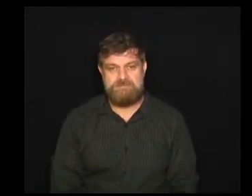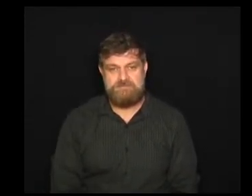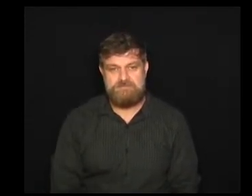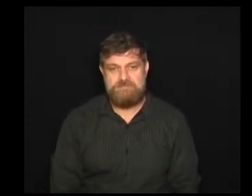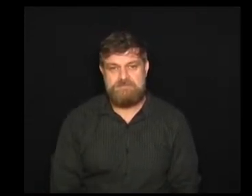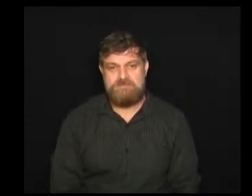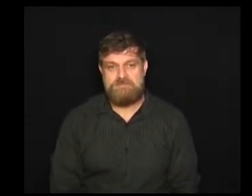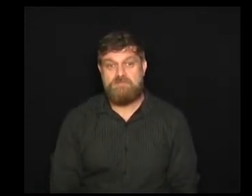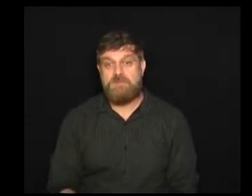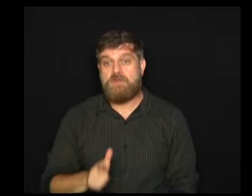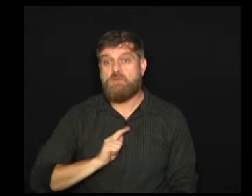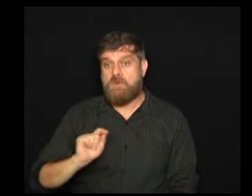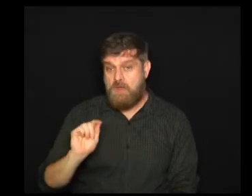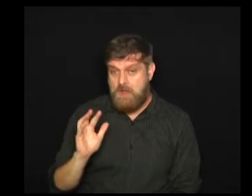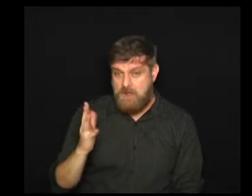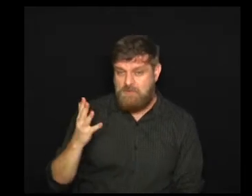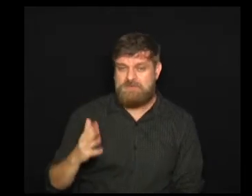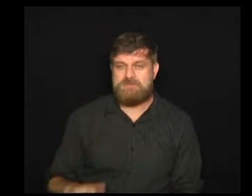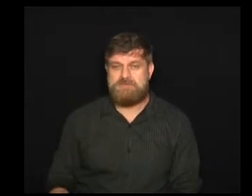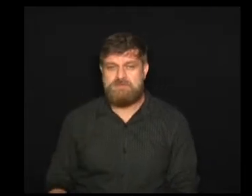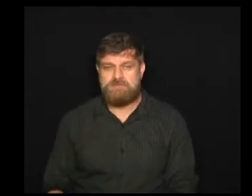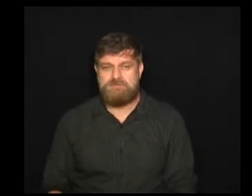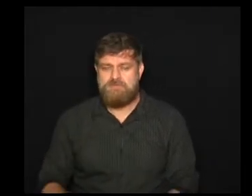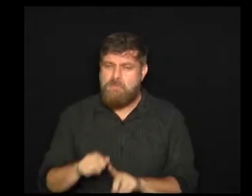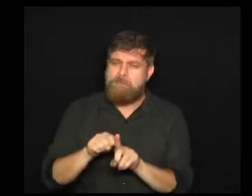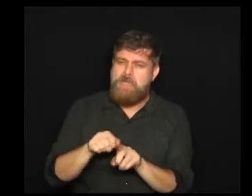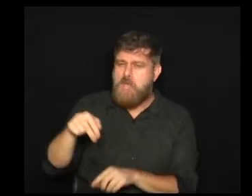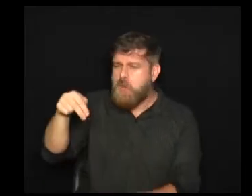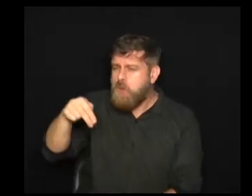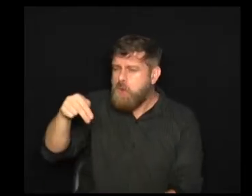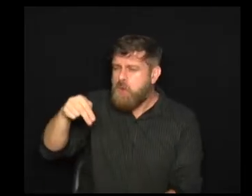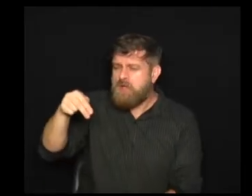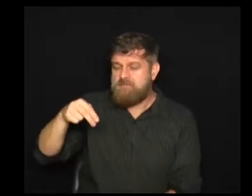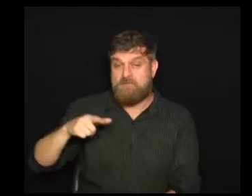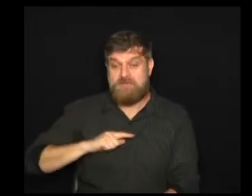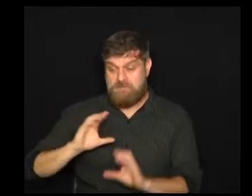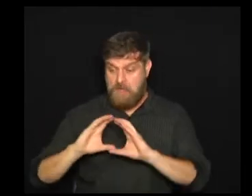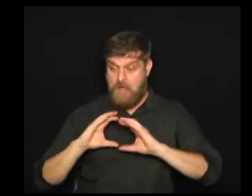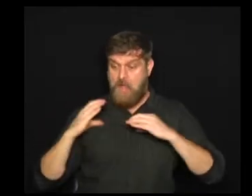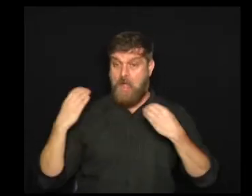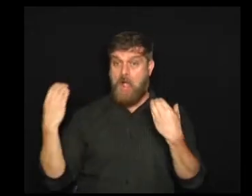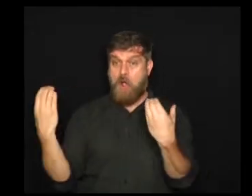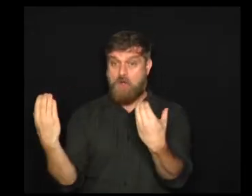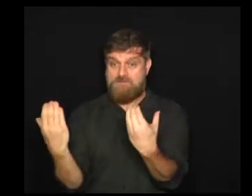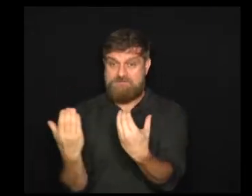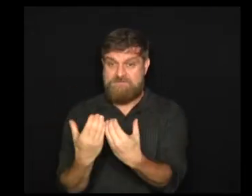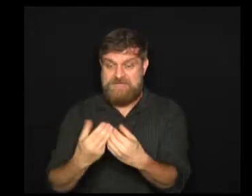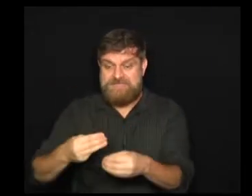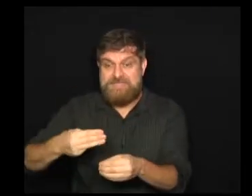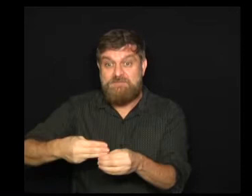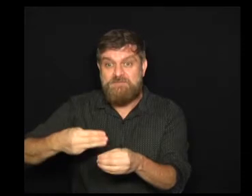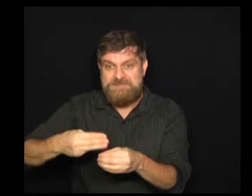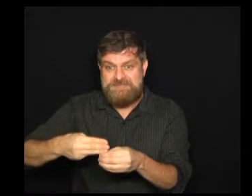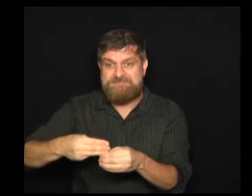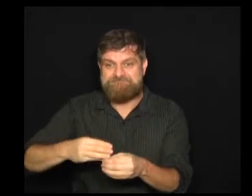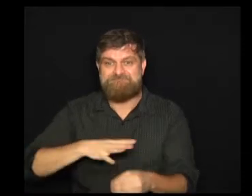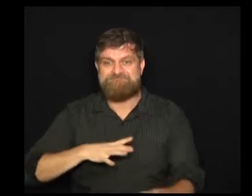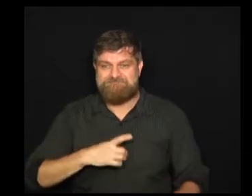E aí chegamos, então, já em novembro ali, com a conferência municipal, onde nós